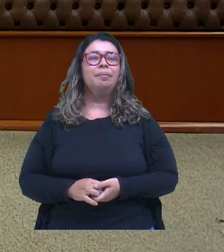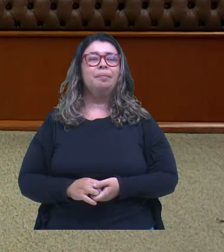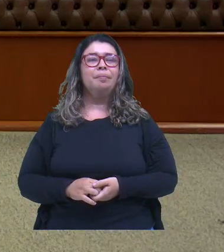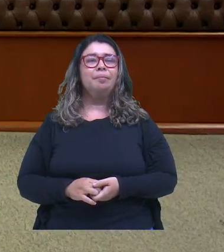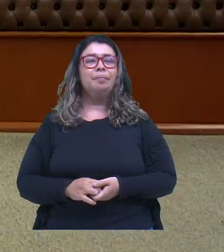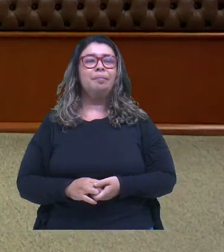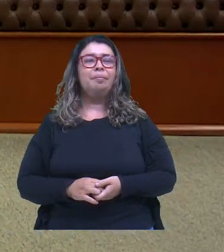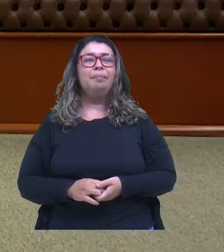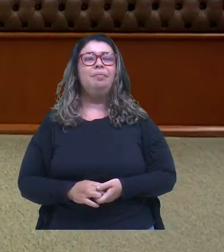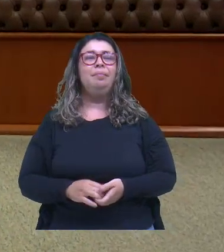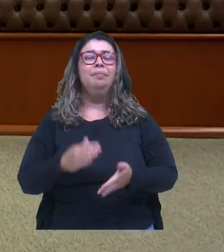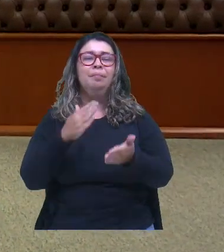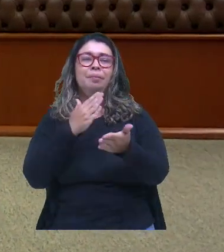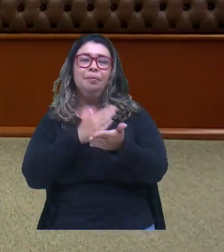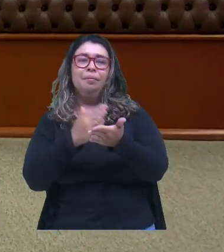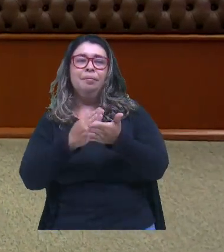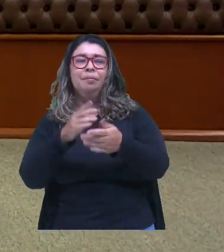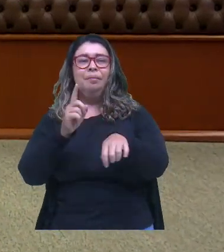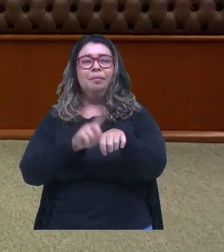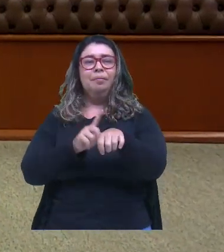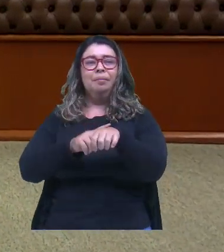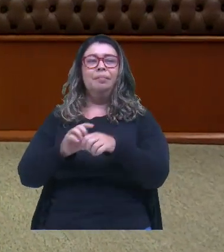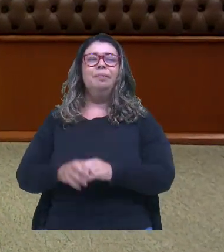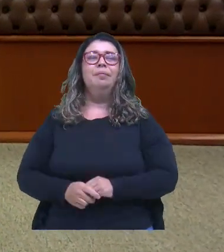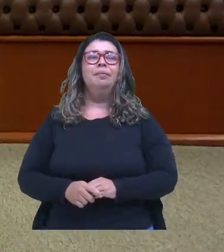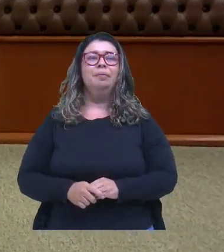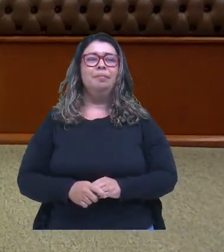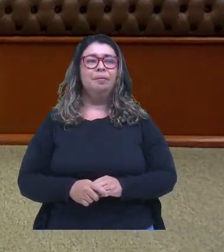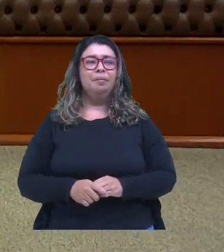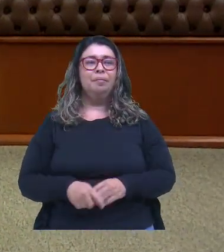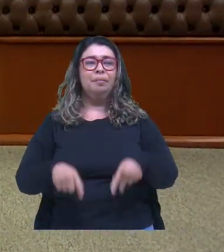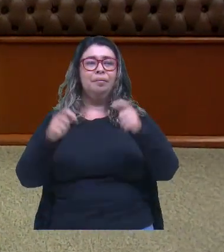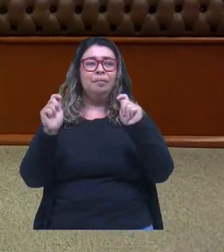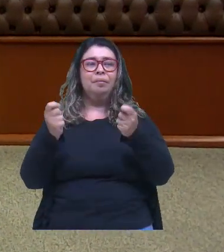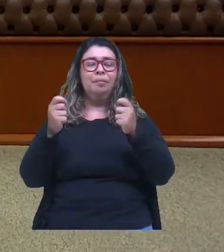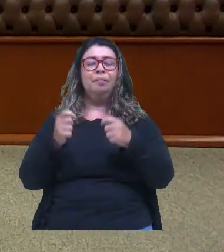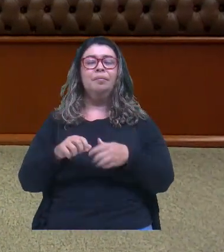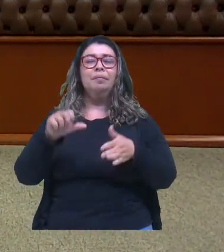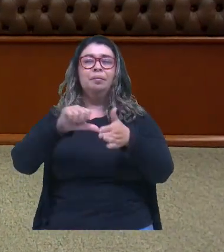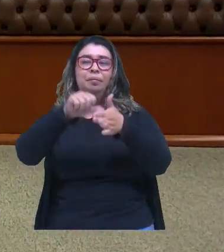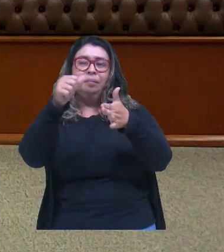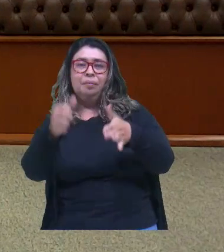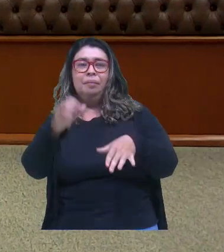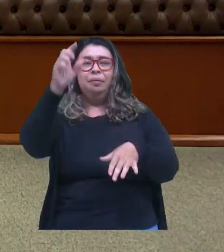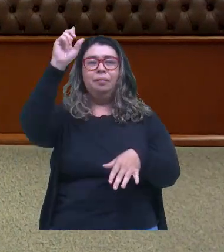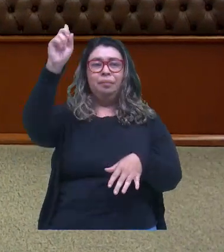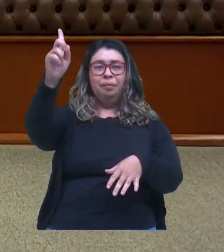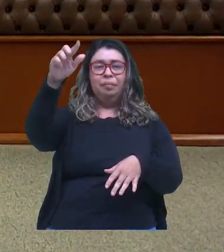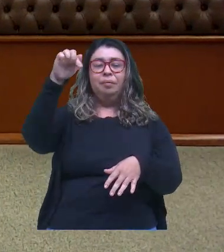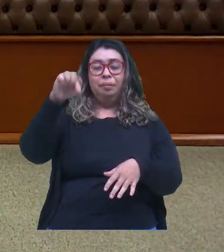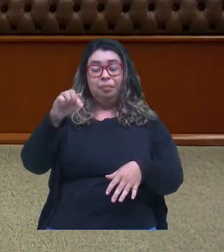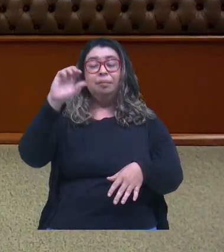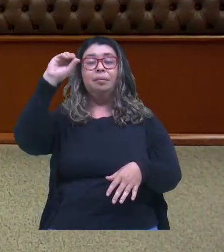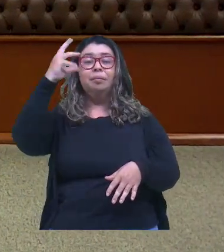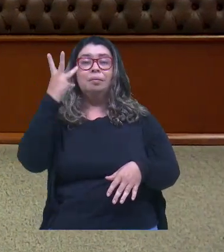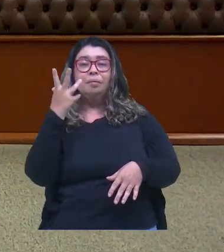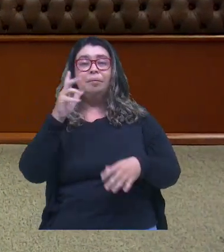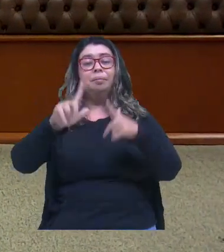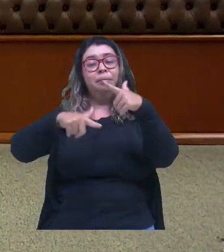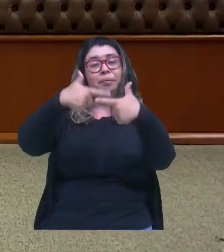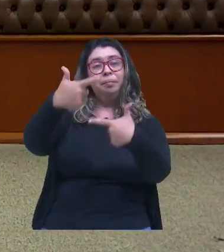passo a passo, pouco a pouco. E dependemos, primeiramente, de Deus para que isso aconteça.